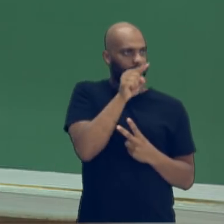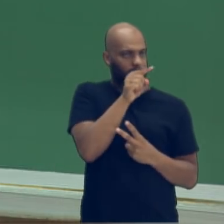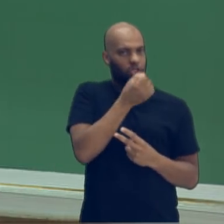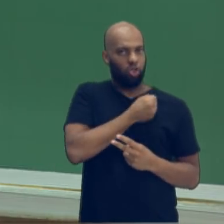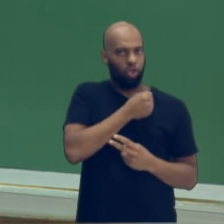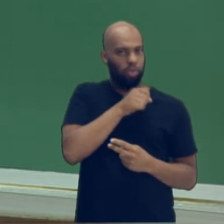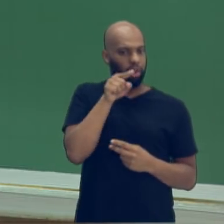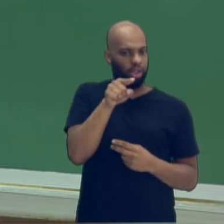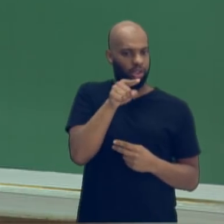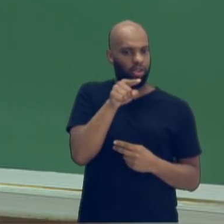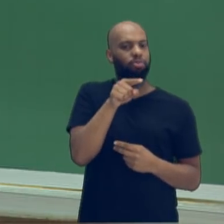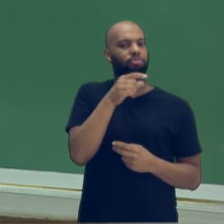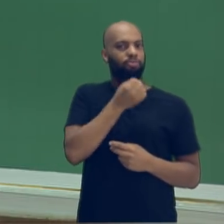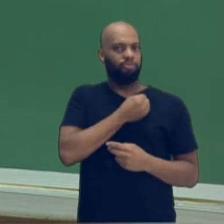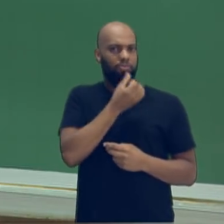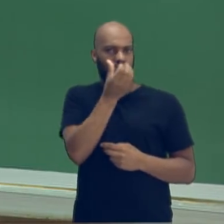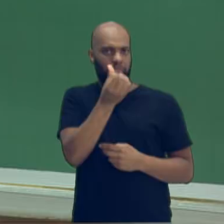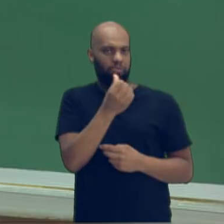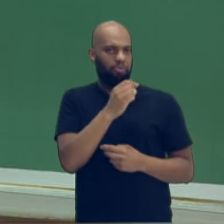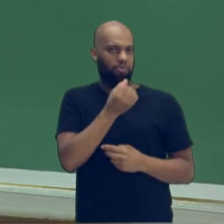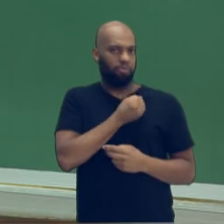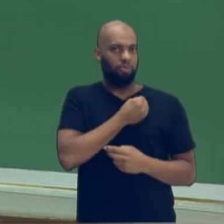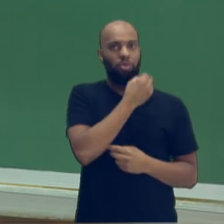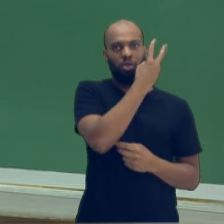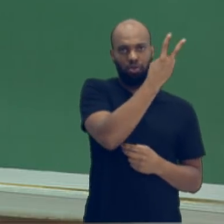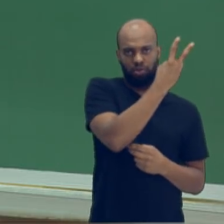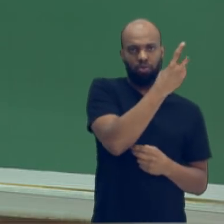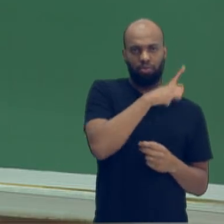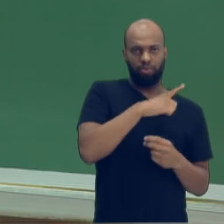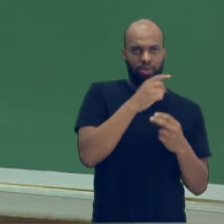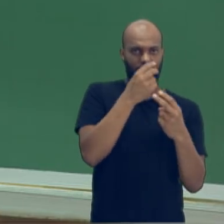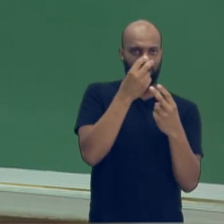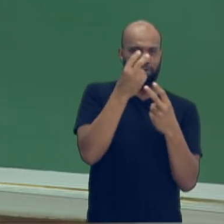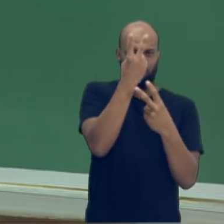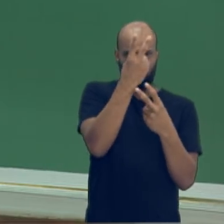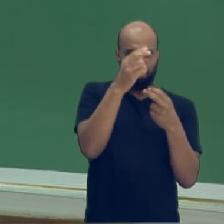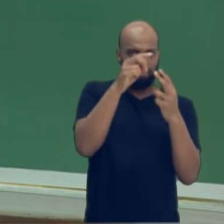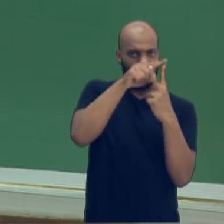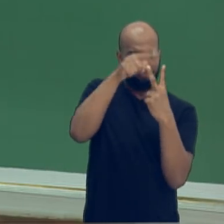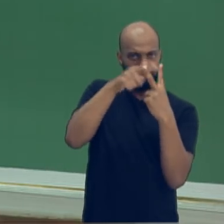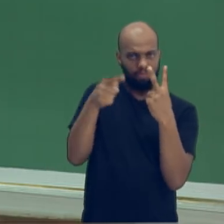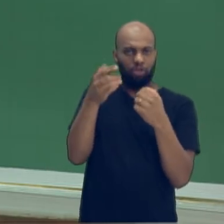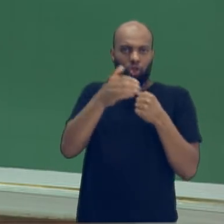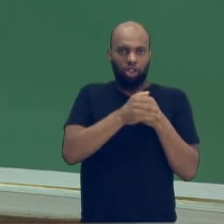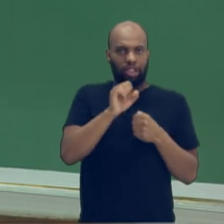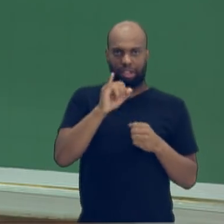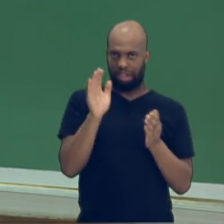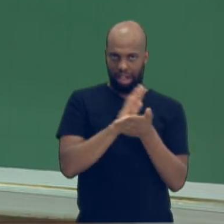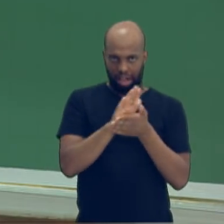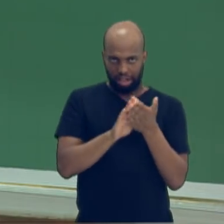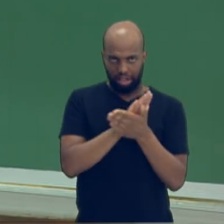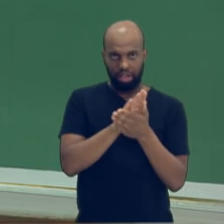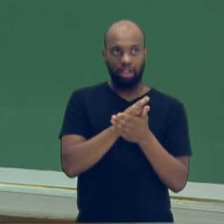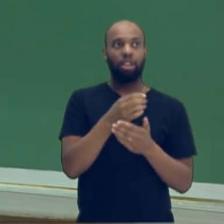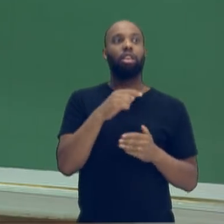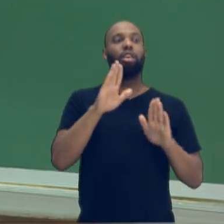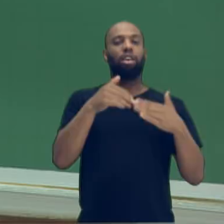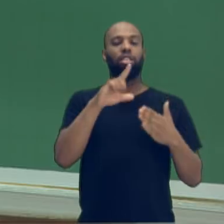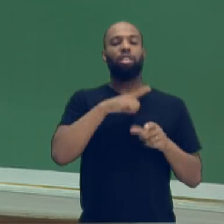caso o índice 2, né? Fazendo uma mera representação aqui, nós teremos índice 12,